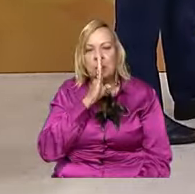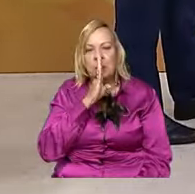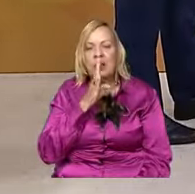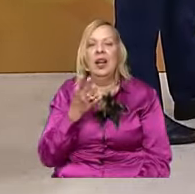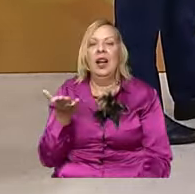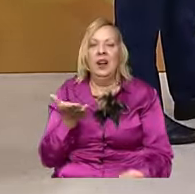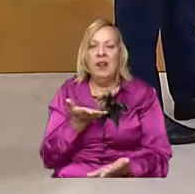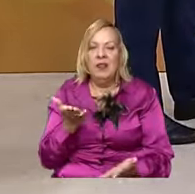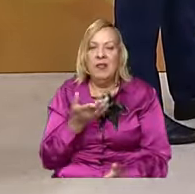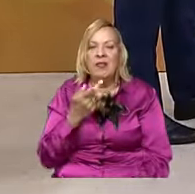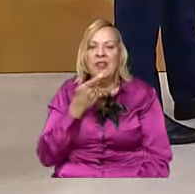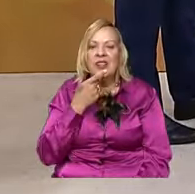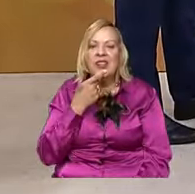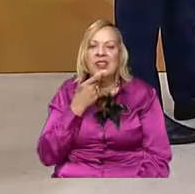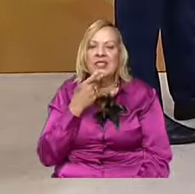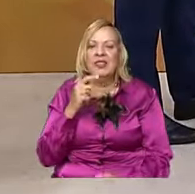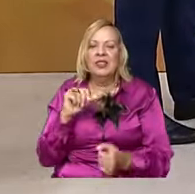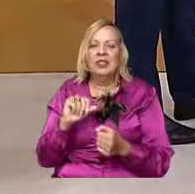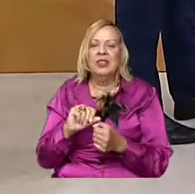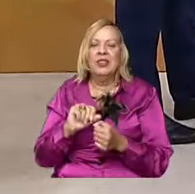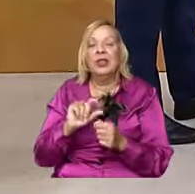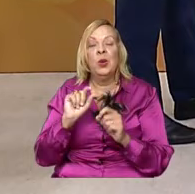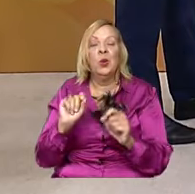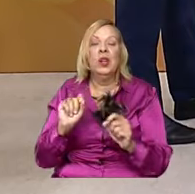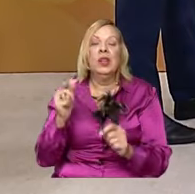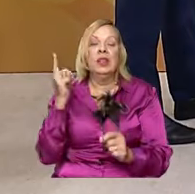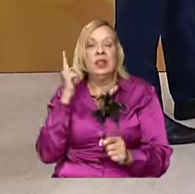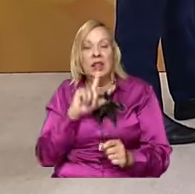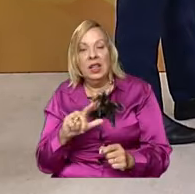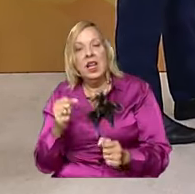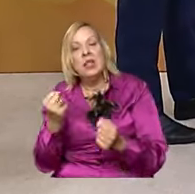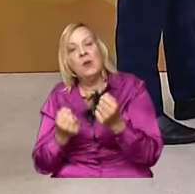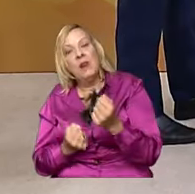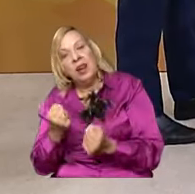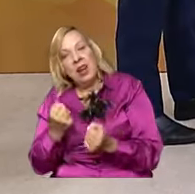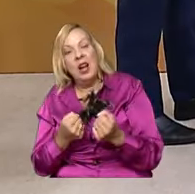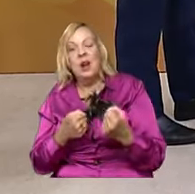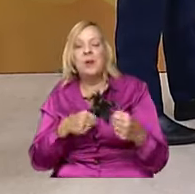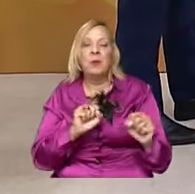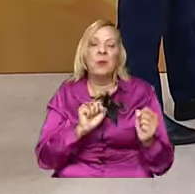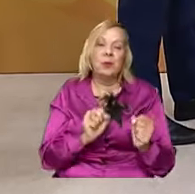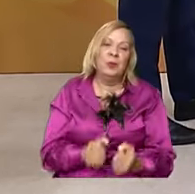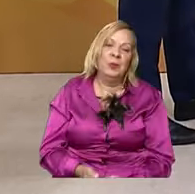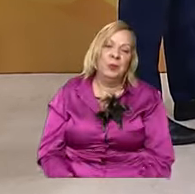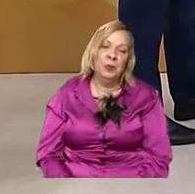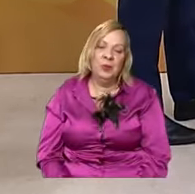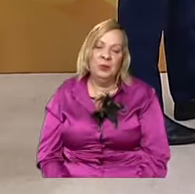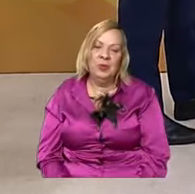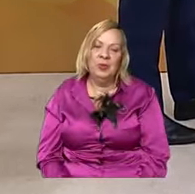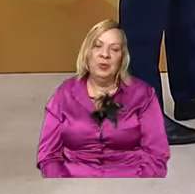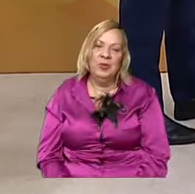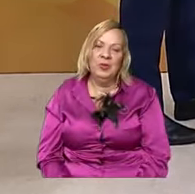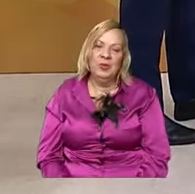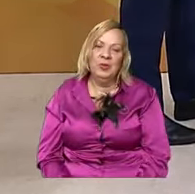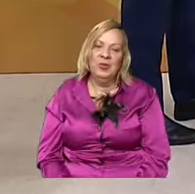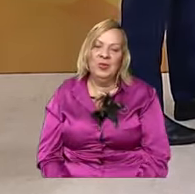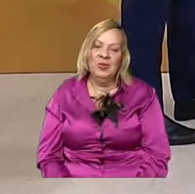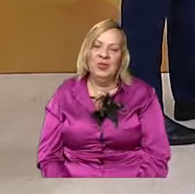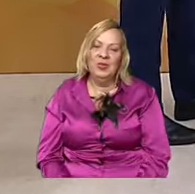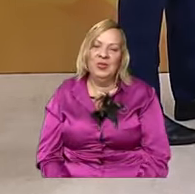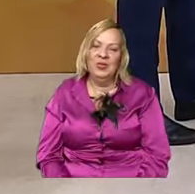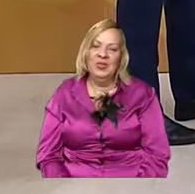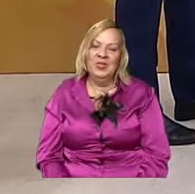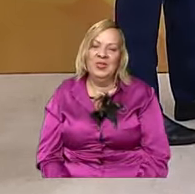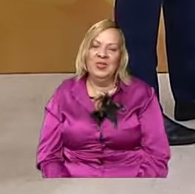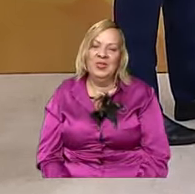vão falar. O que é que vocês queremos fariam? A opinião. Com. Qual seria a domingueira? A motoca? Ia de moto no domingo? E aí,